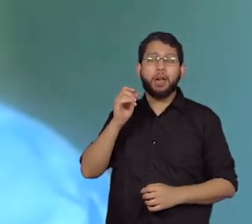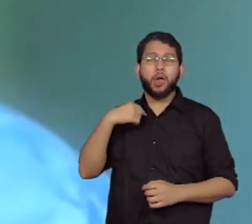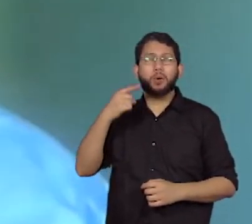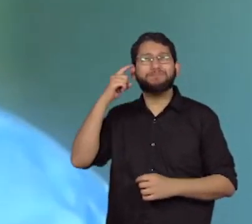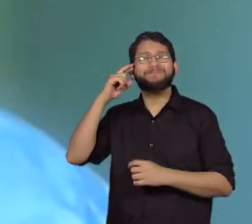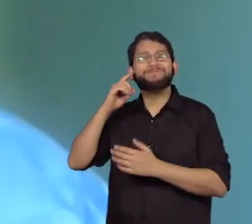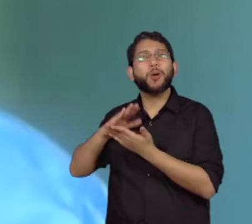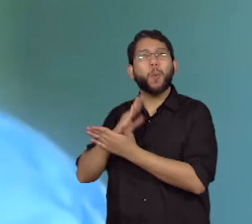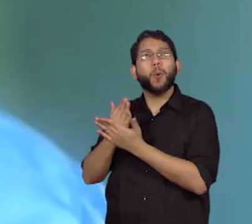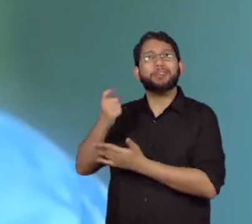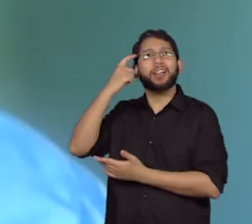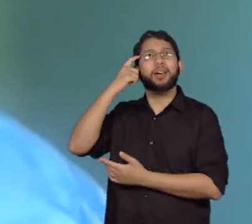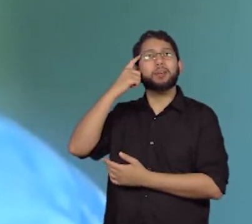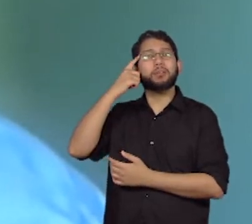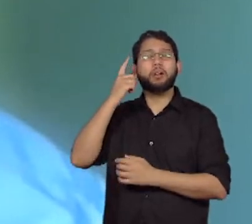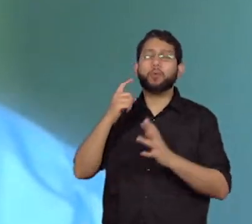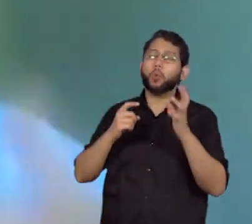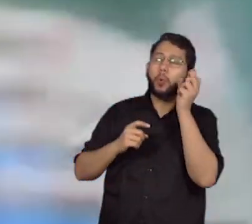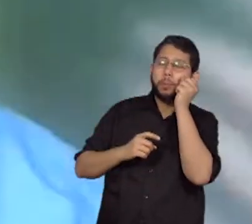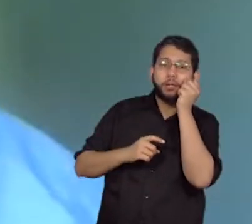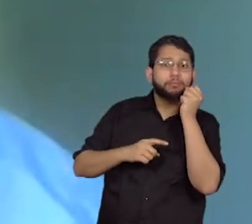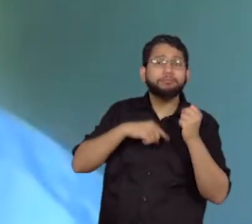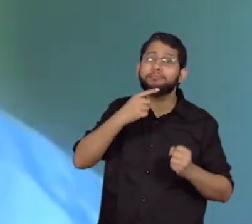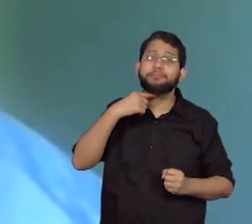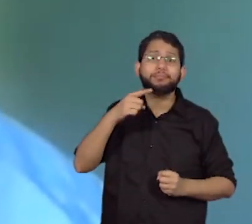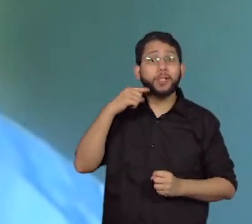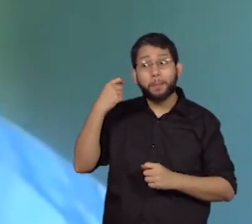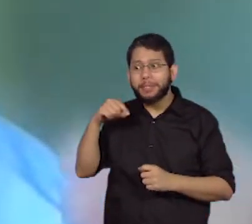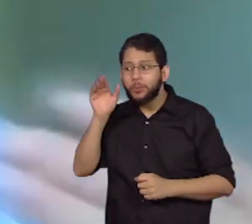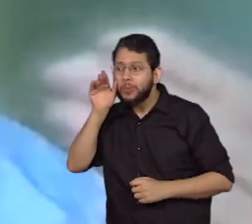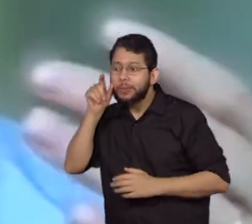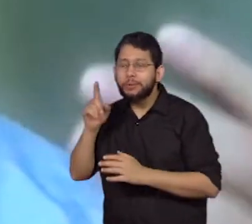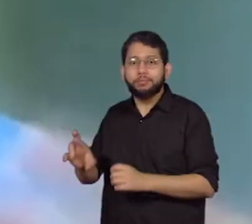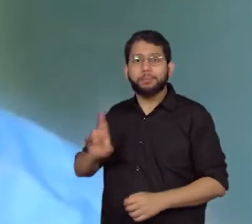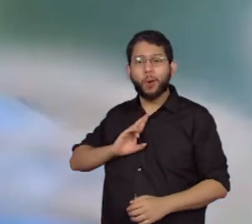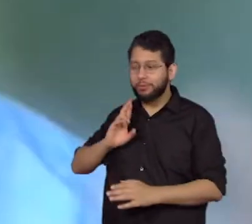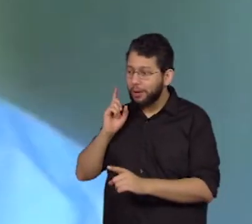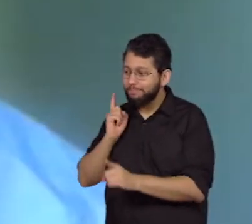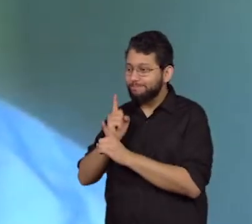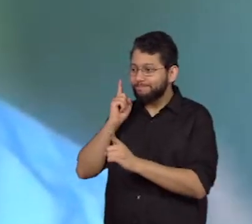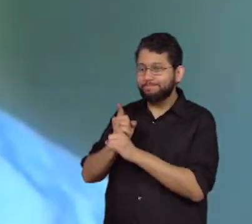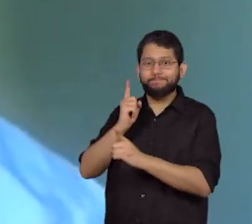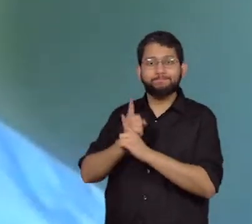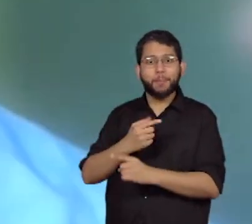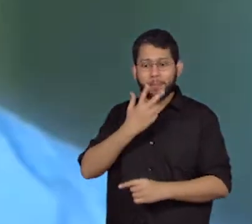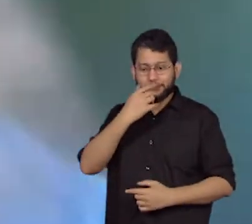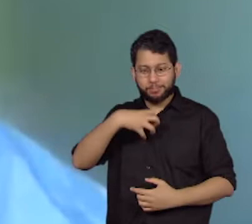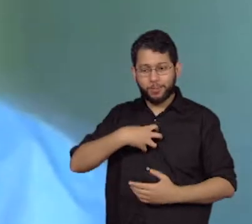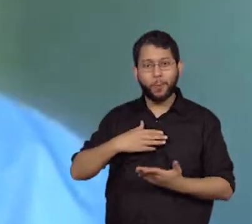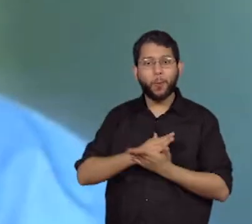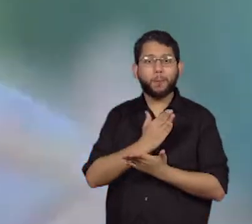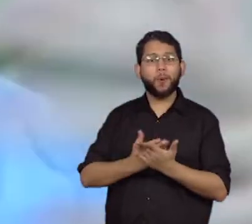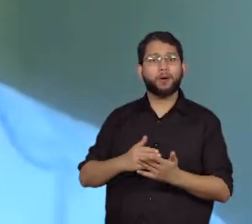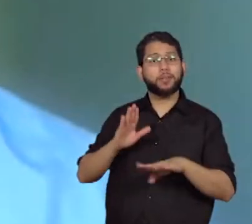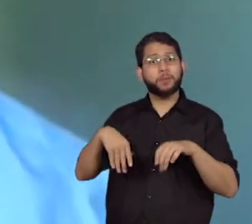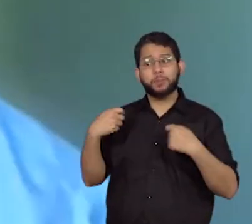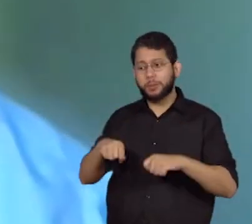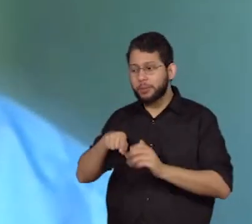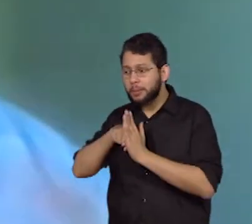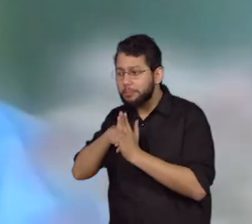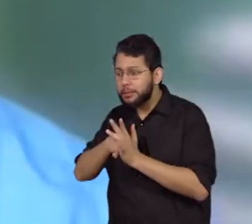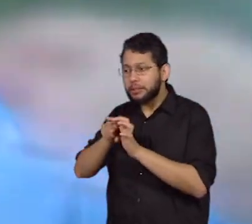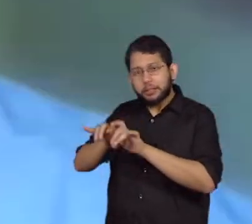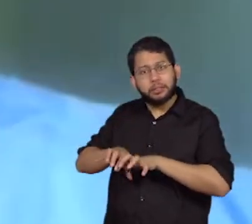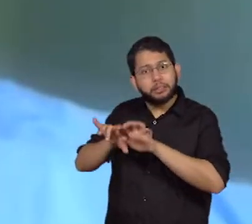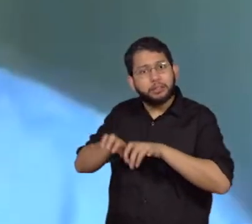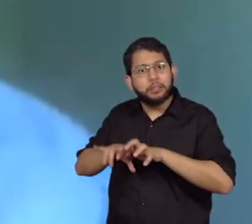para uma questão que eu tenho. Então, assim, eu estou curioso com alguma coisa, isso me incomoda, a ponto de eu ter que ir lá pesquisar, achar a